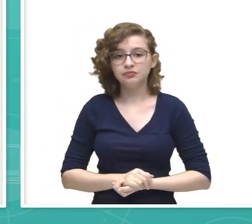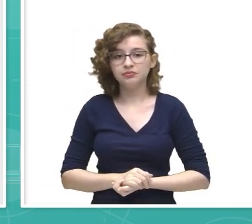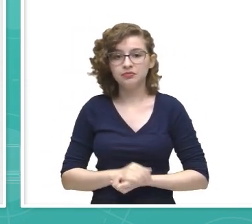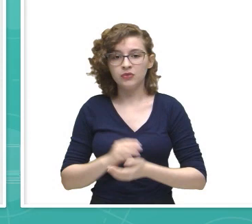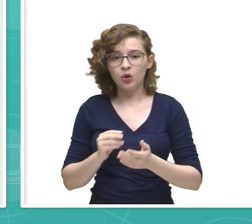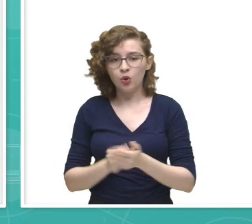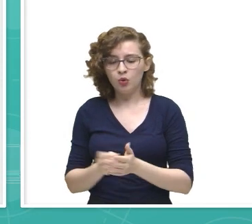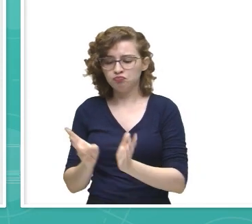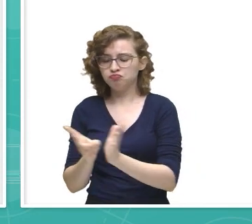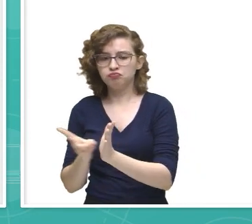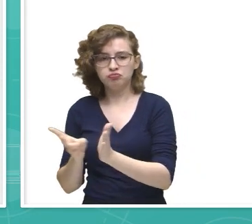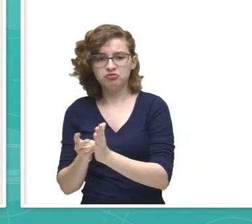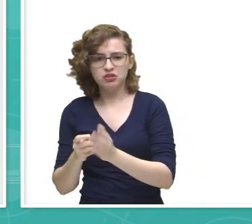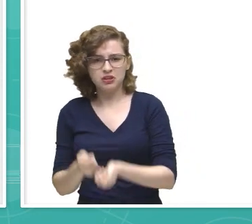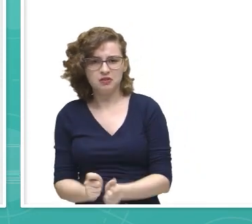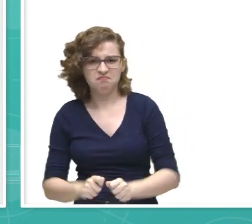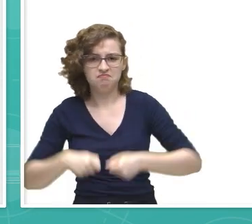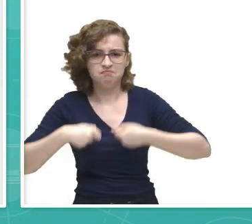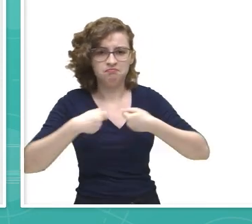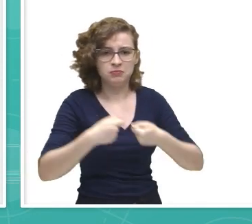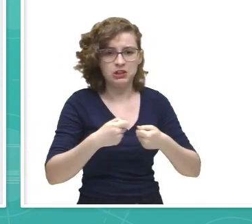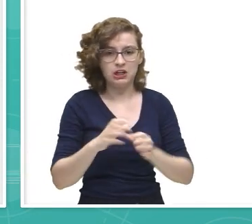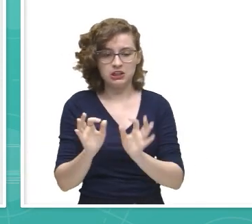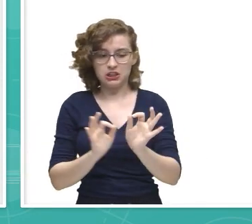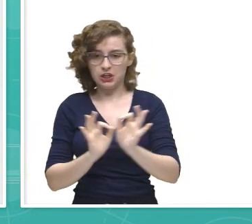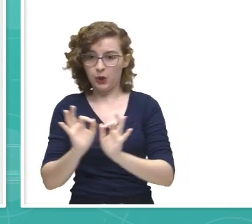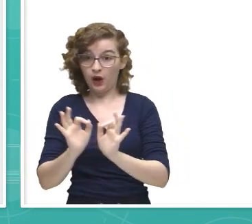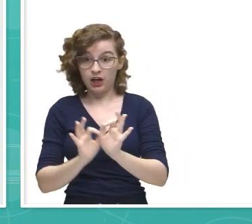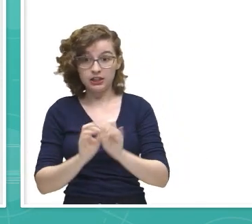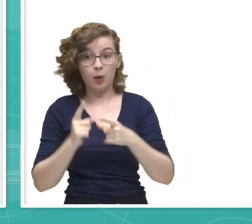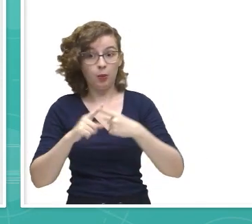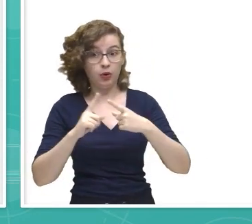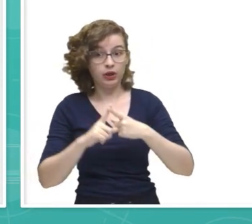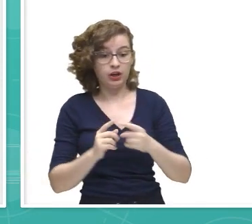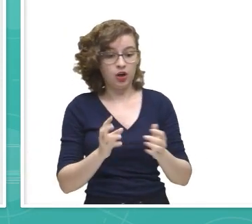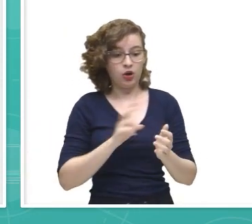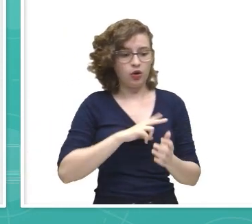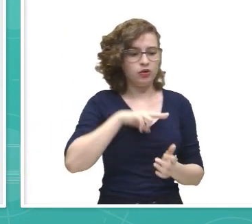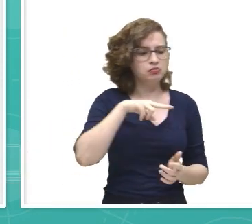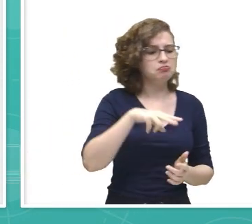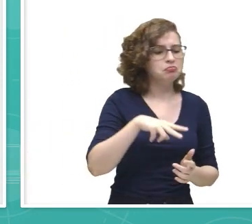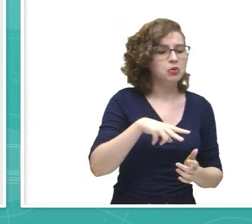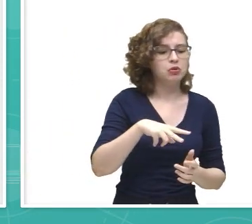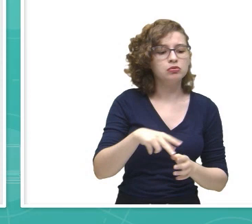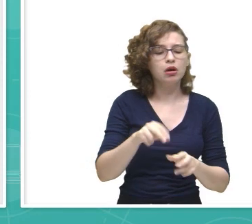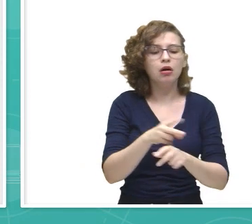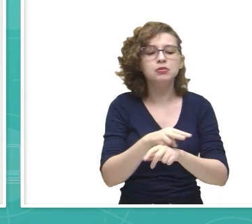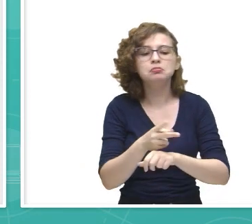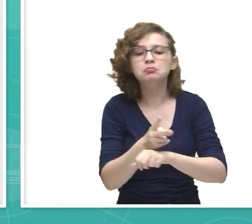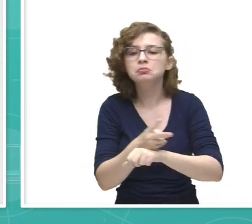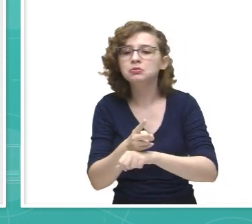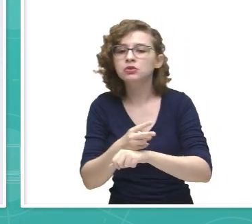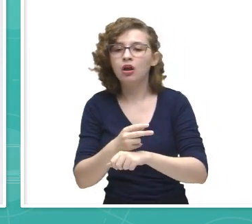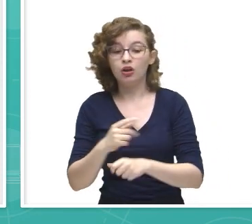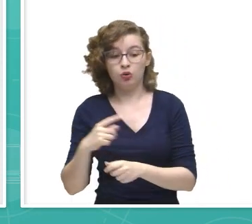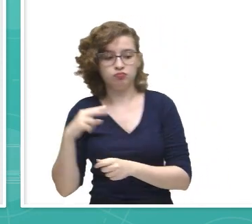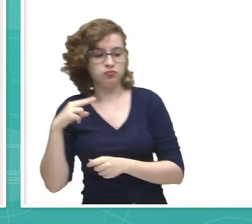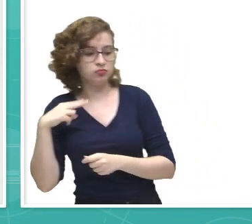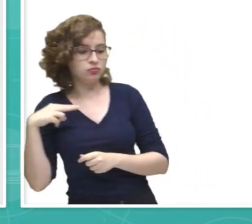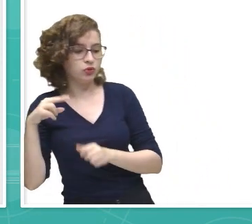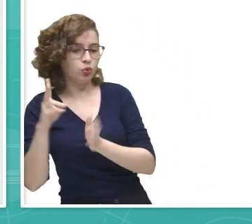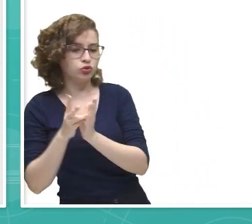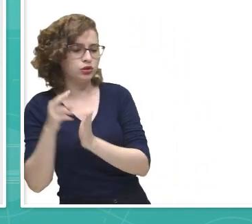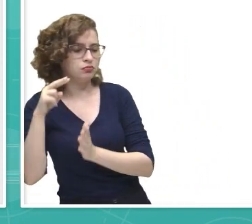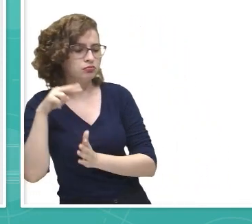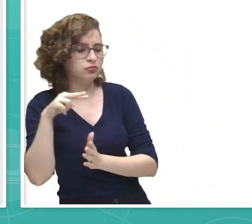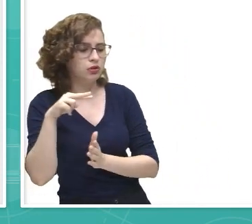que, por serem bastante organizados e unidos, toda vez que se tentou capturá-los, eles encontravam algumas formas de escapar